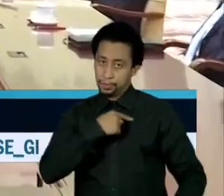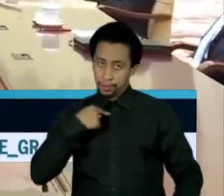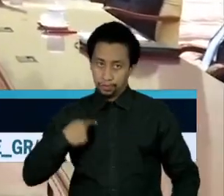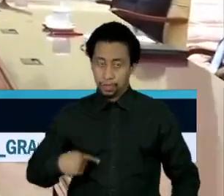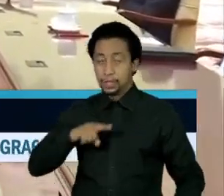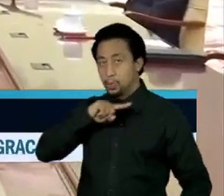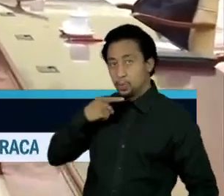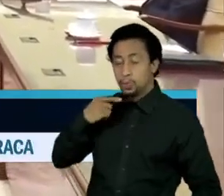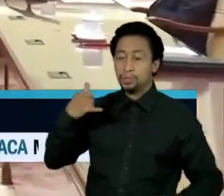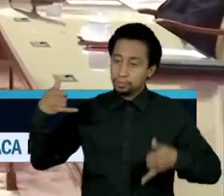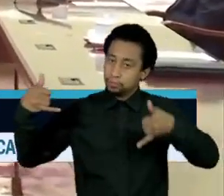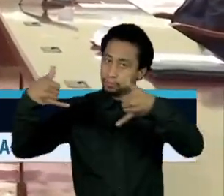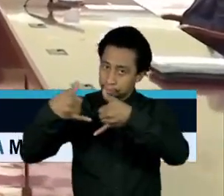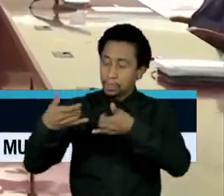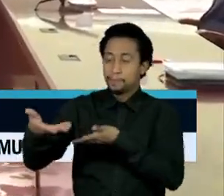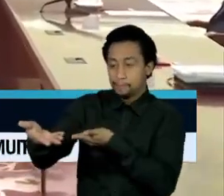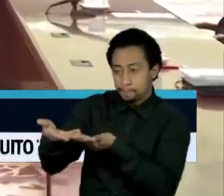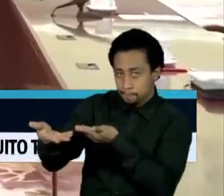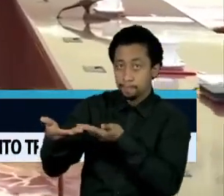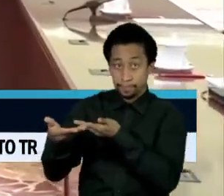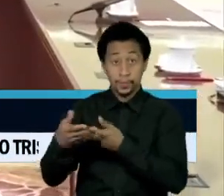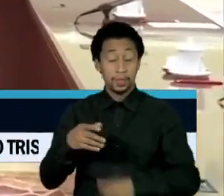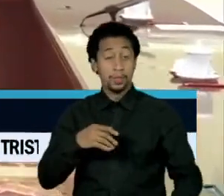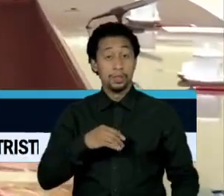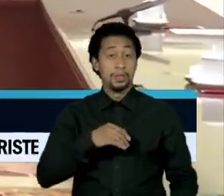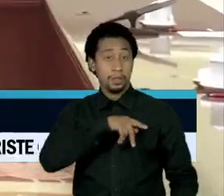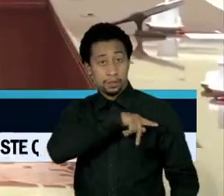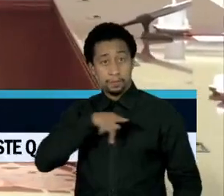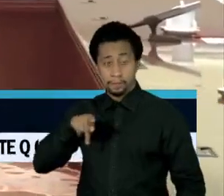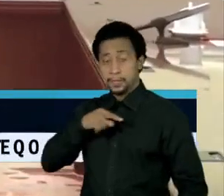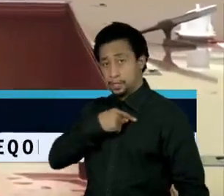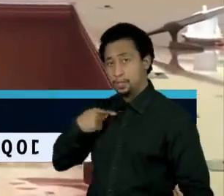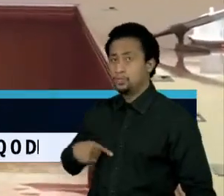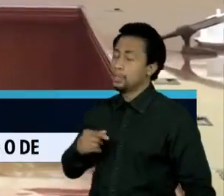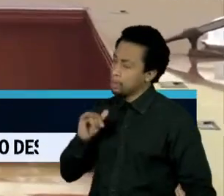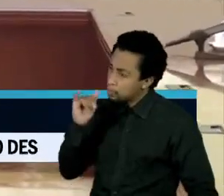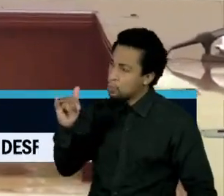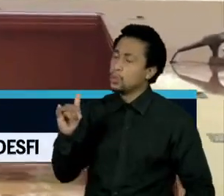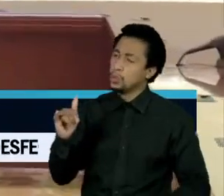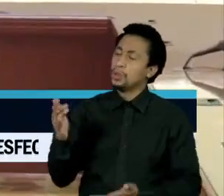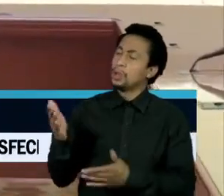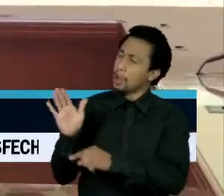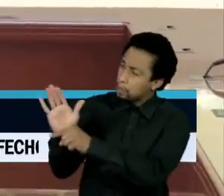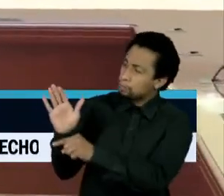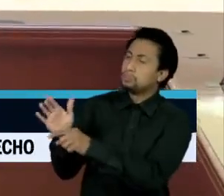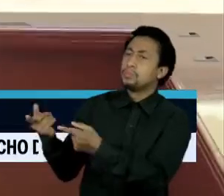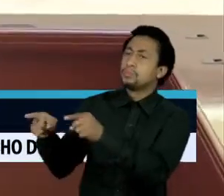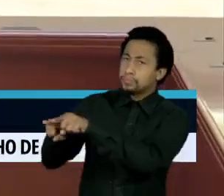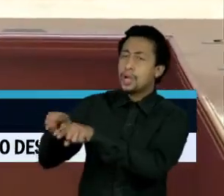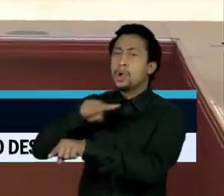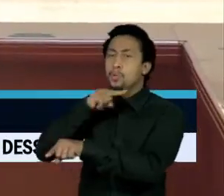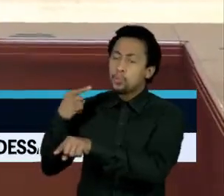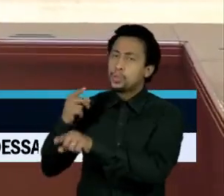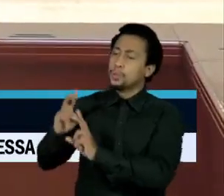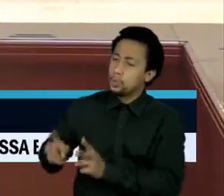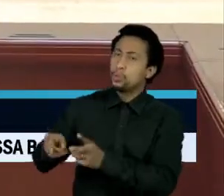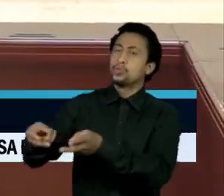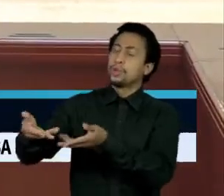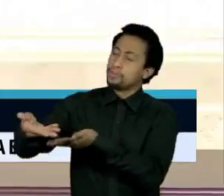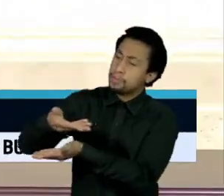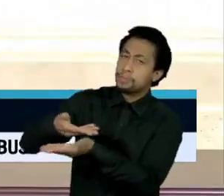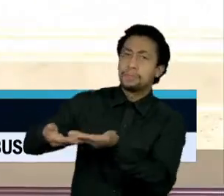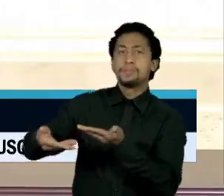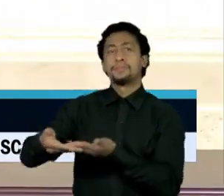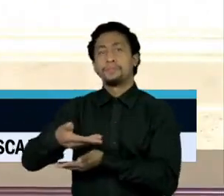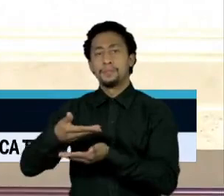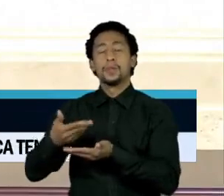Jinping afirmou a Putin que a China está disposta a trabalhar com o lado russo para promover o desenvolvimento estável e de longo prazo da